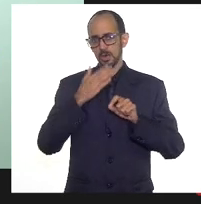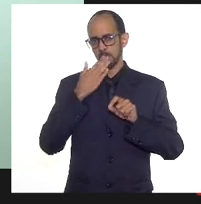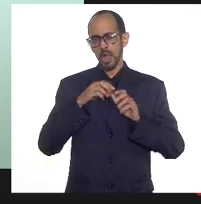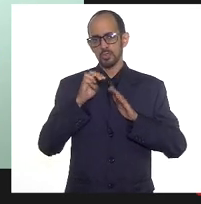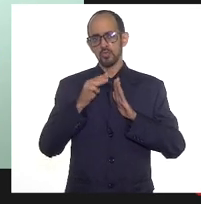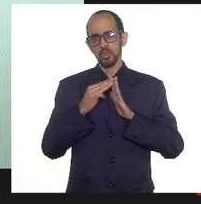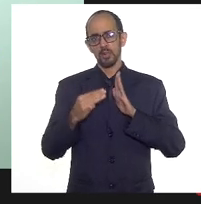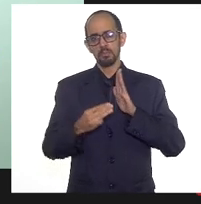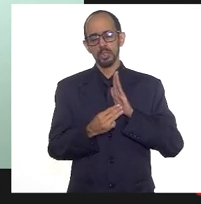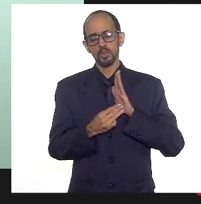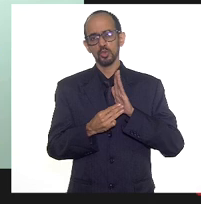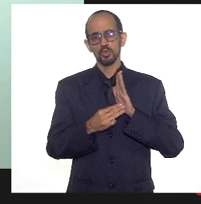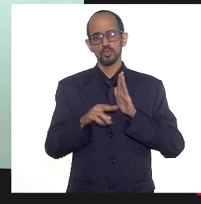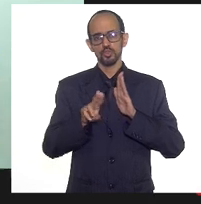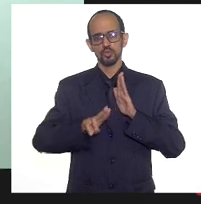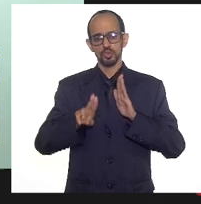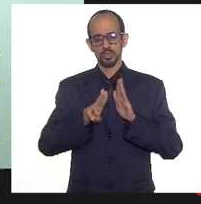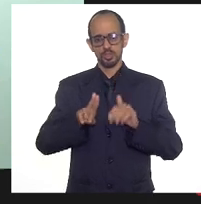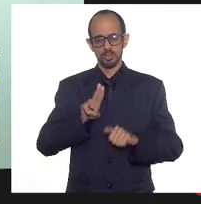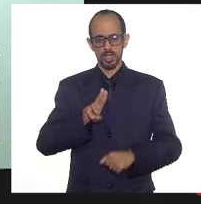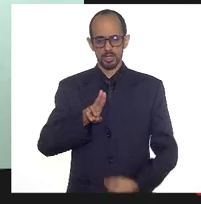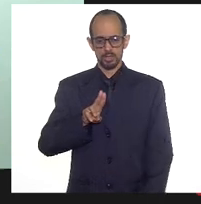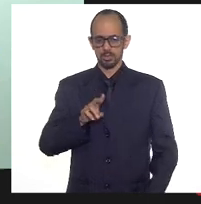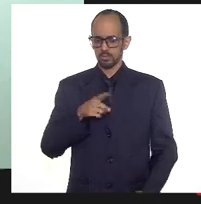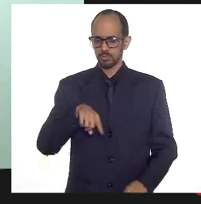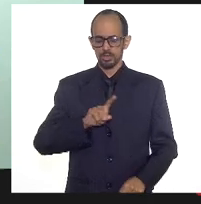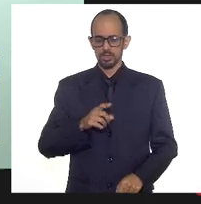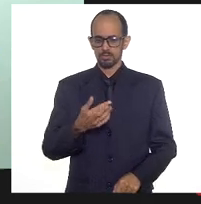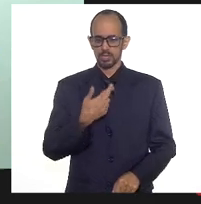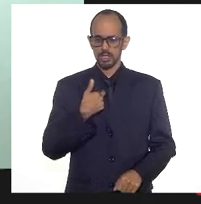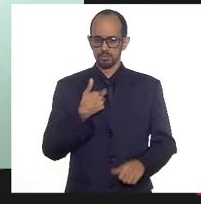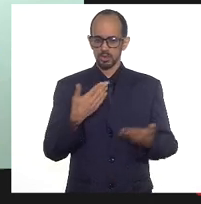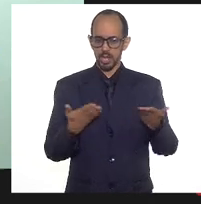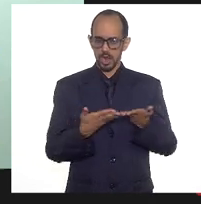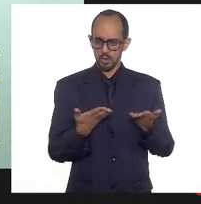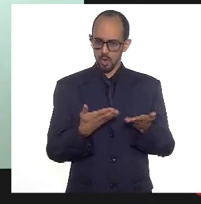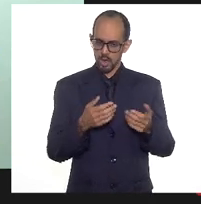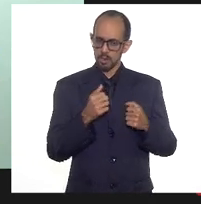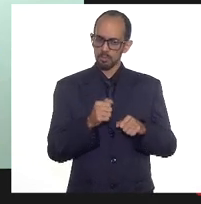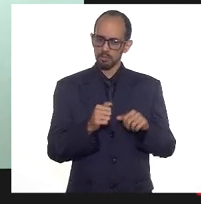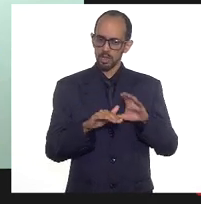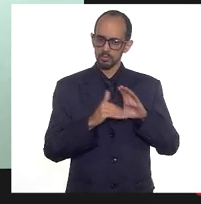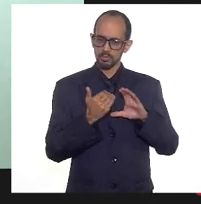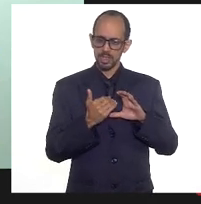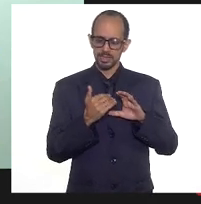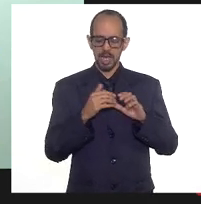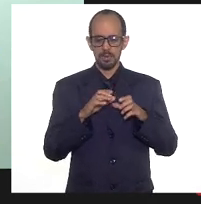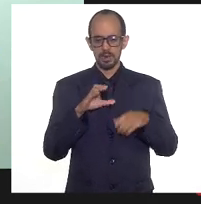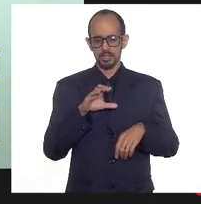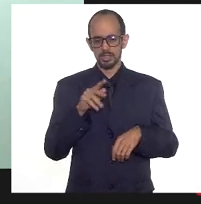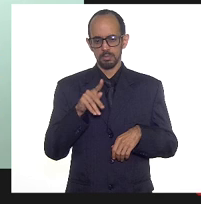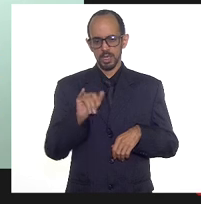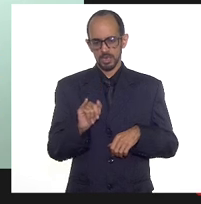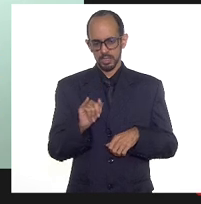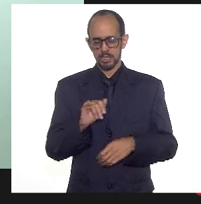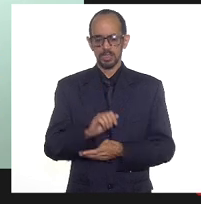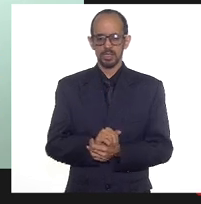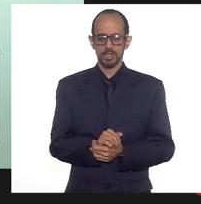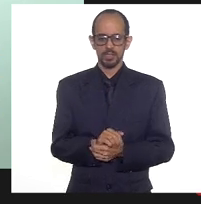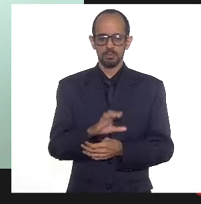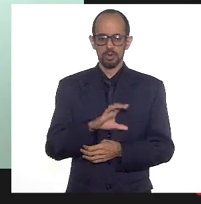metodologias utilizadas. Né? Não precisa ser respondido agora. Pode passar para a CPI, né? Para ir para a